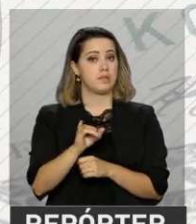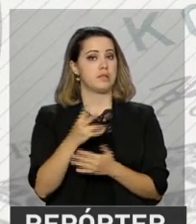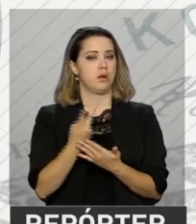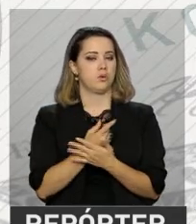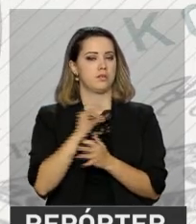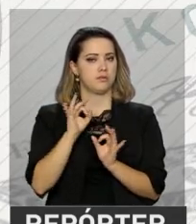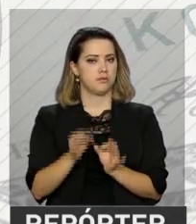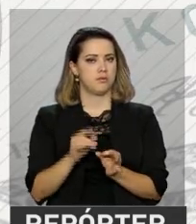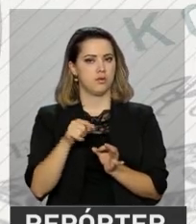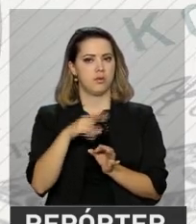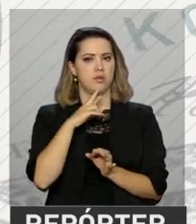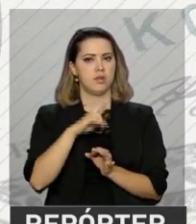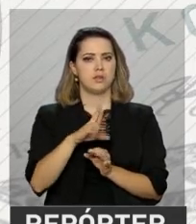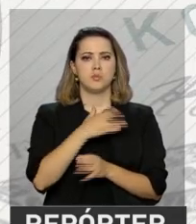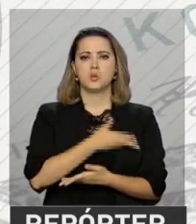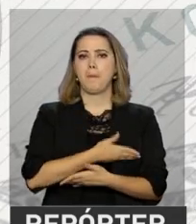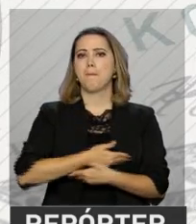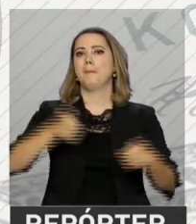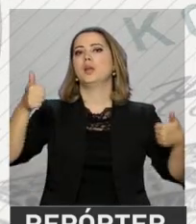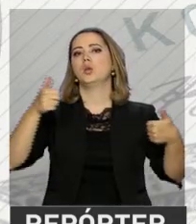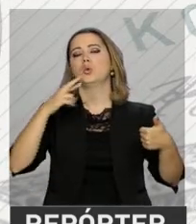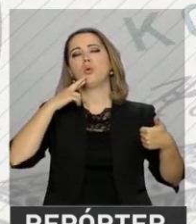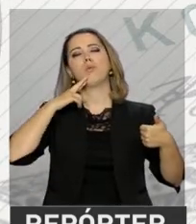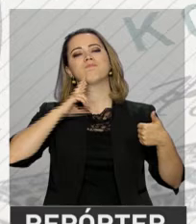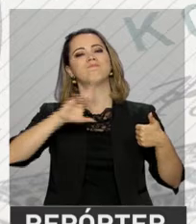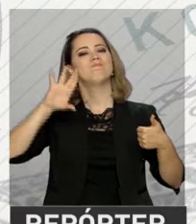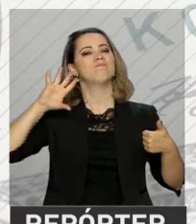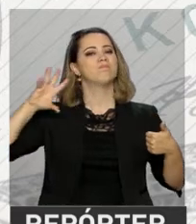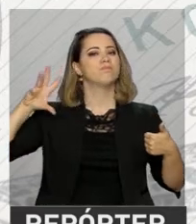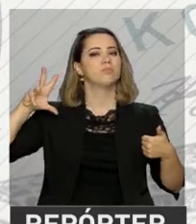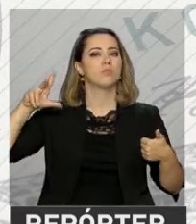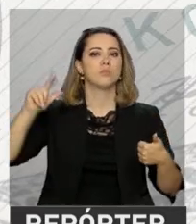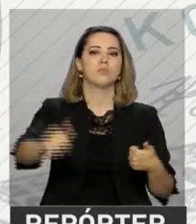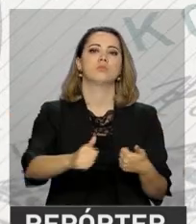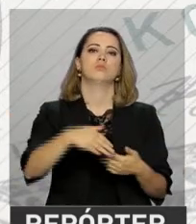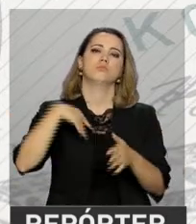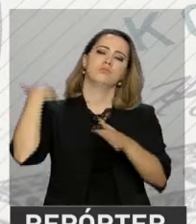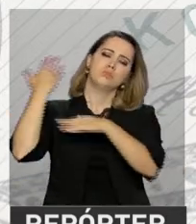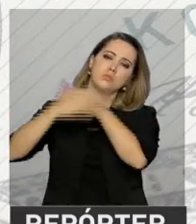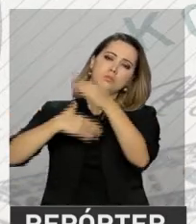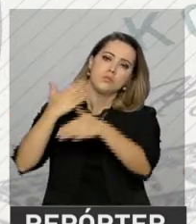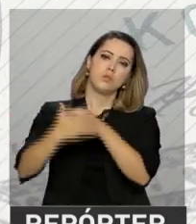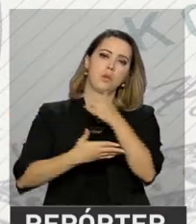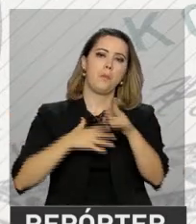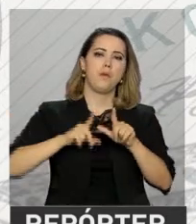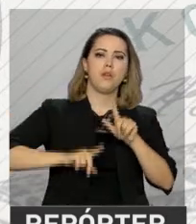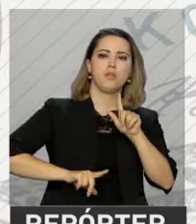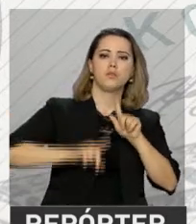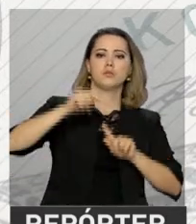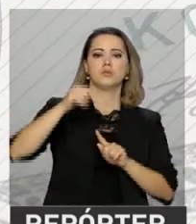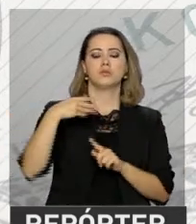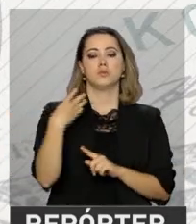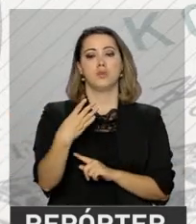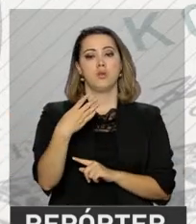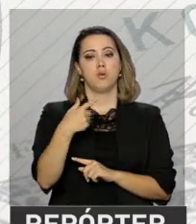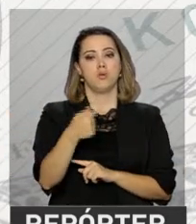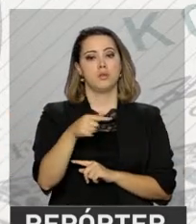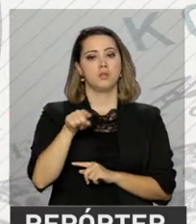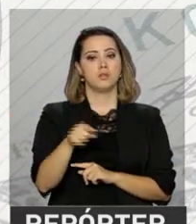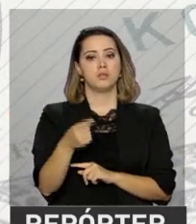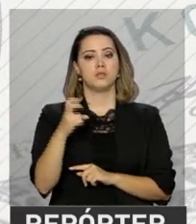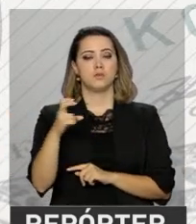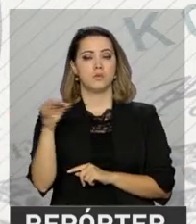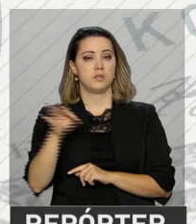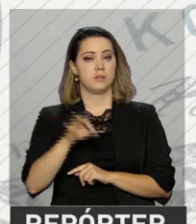confirme o resultado será o maior desempenho anual da série histórica superando o saldo positivo recorde de 47 6 bilhões